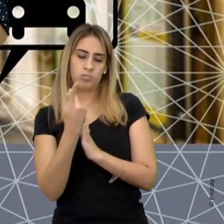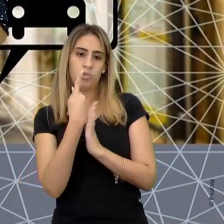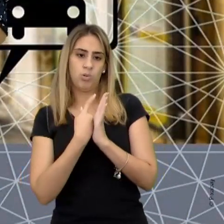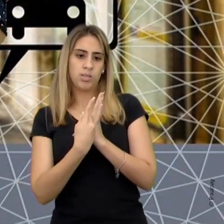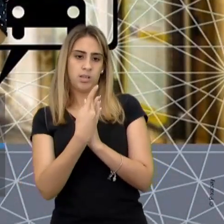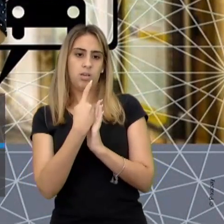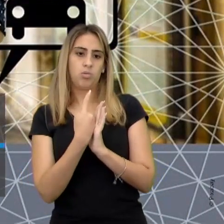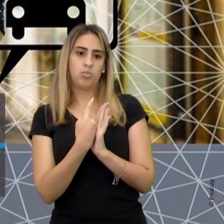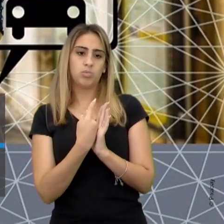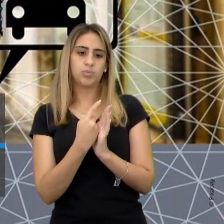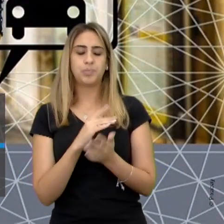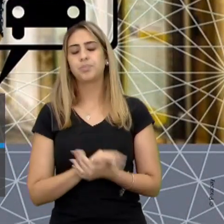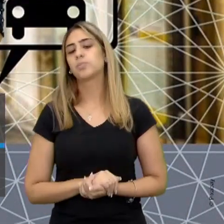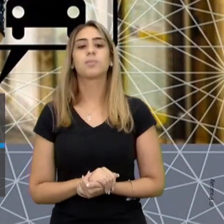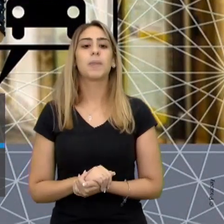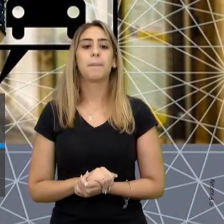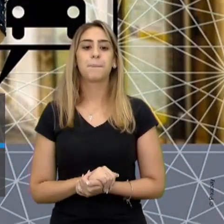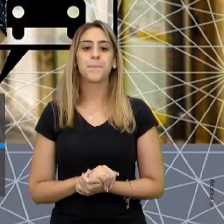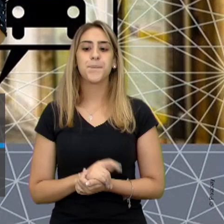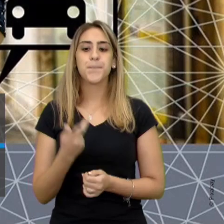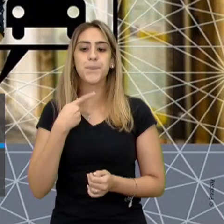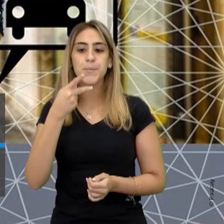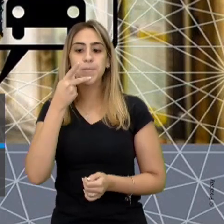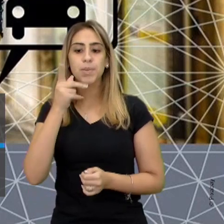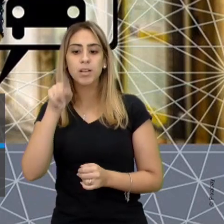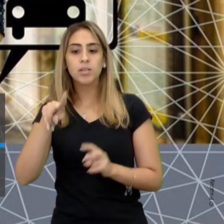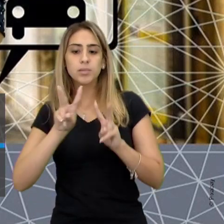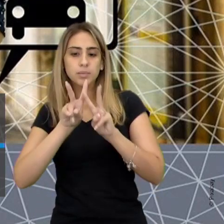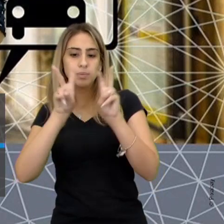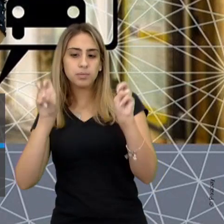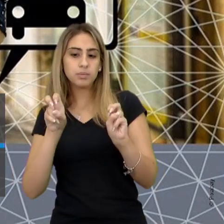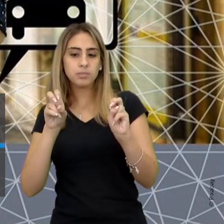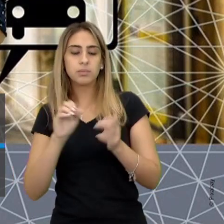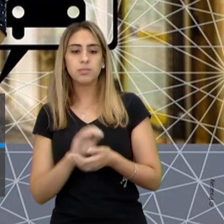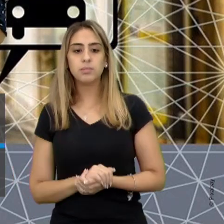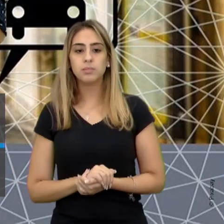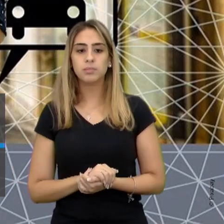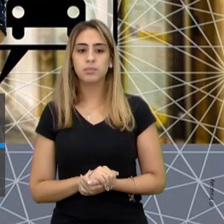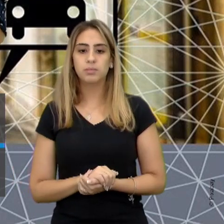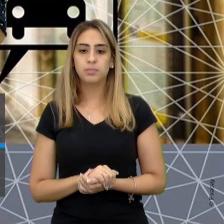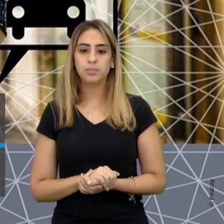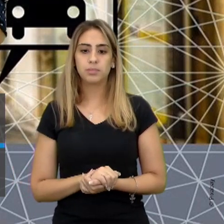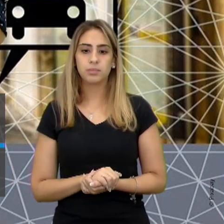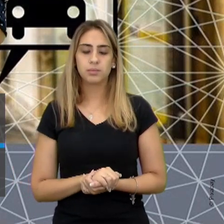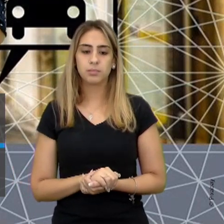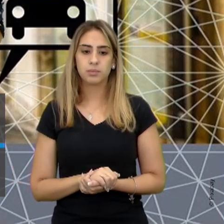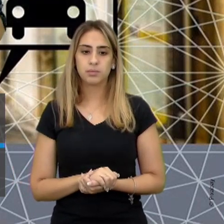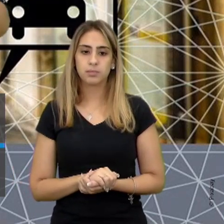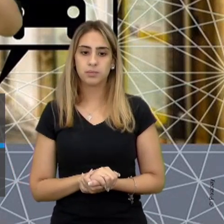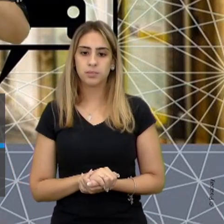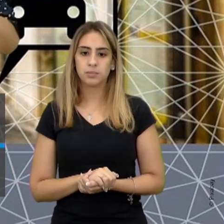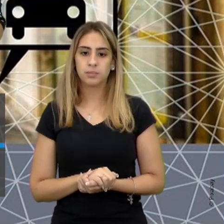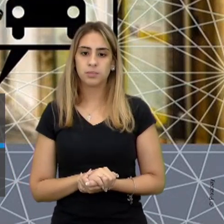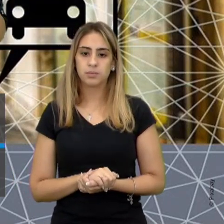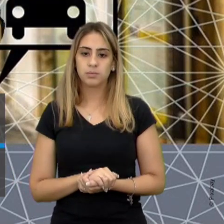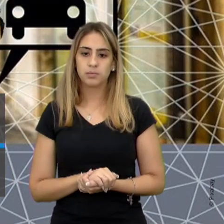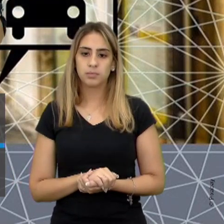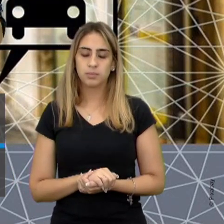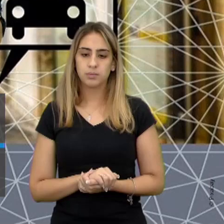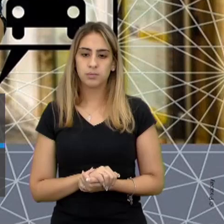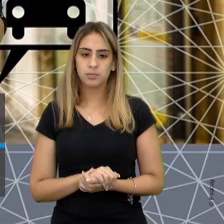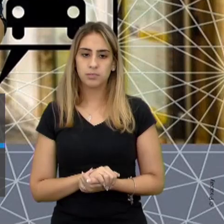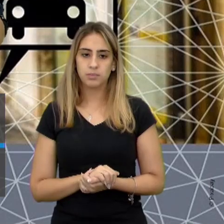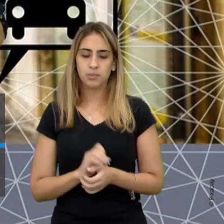retrato. Então, eu diria que o tema da obra é tipo... Tô aqui